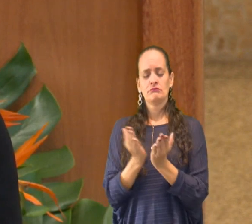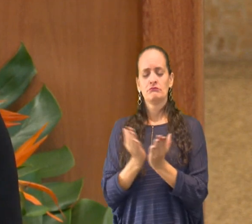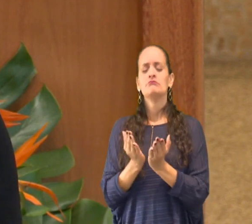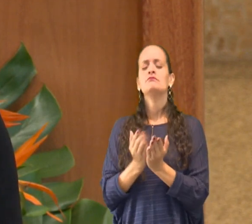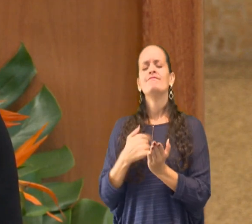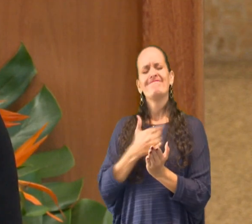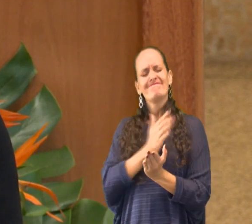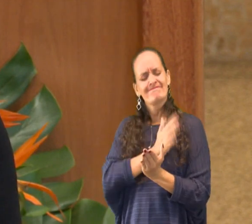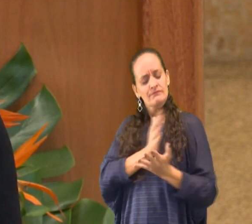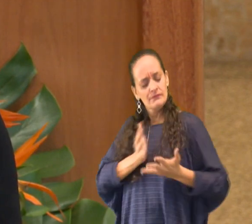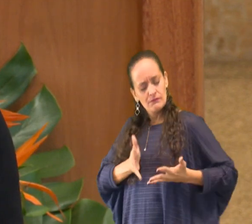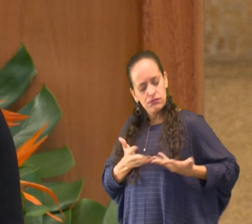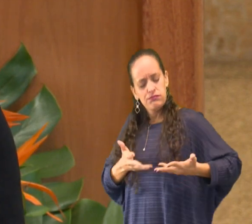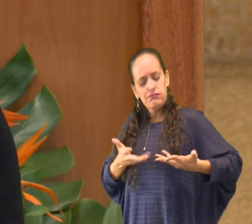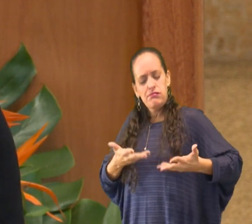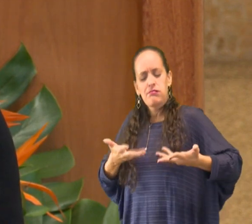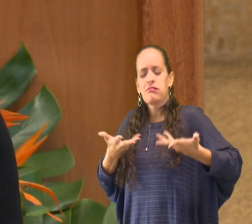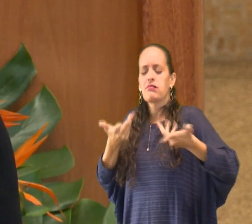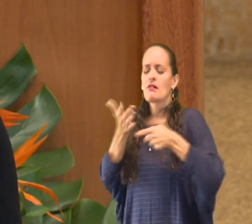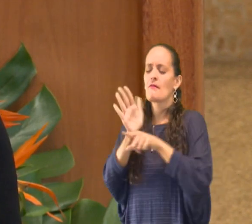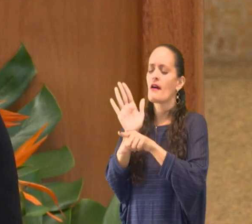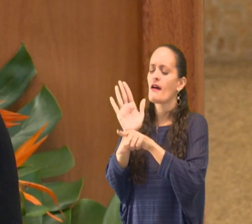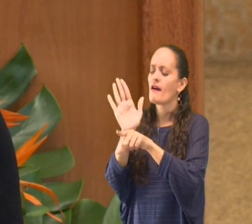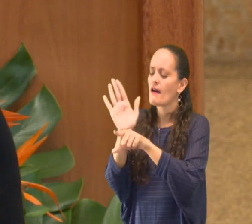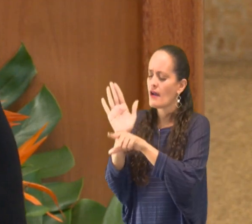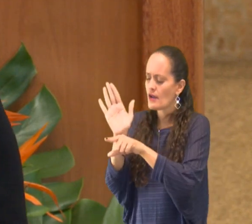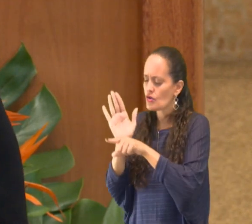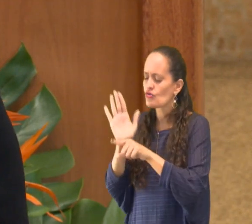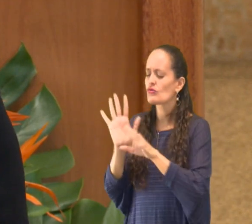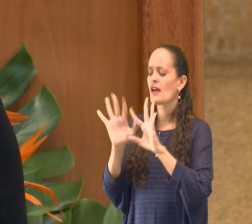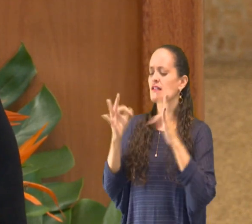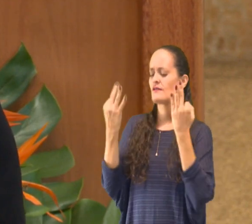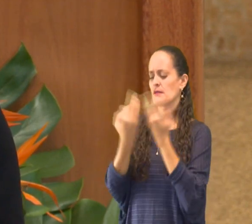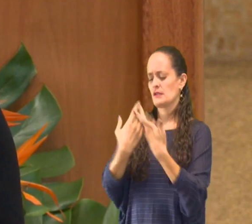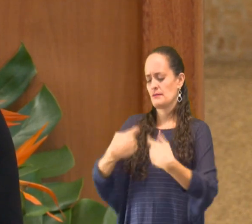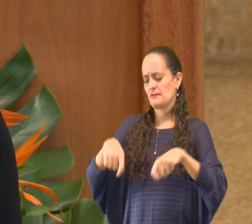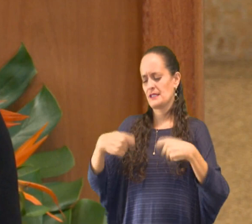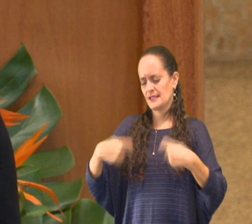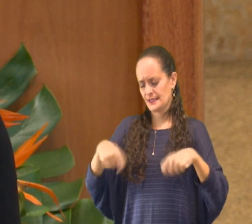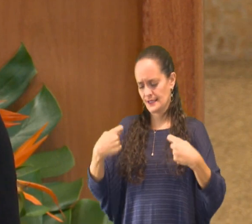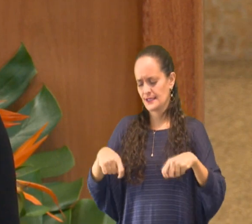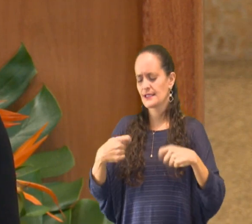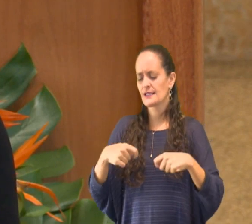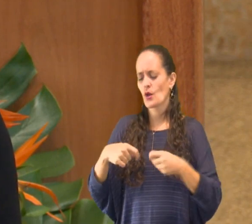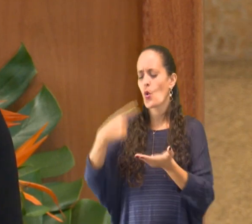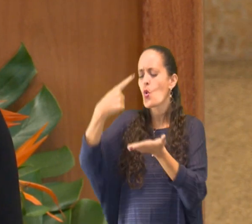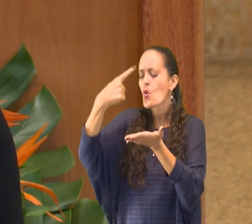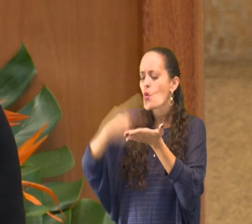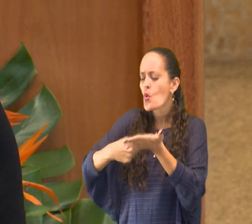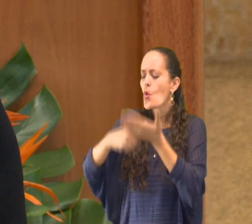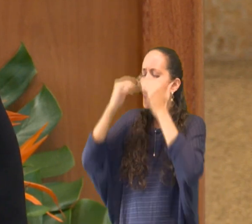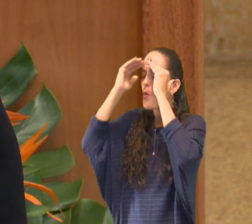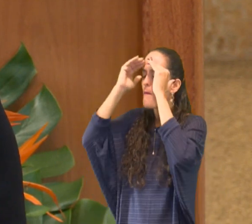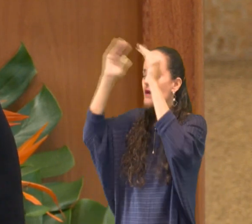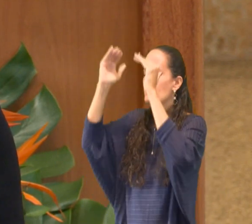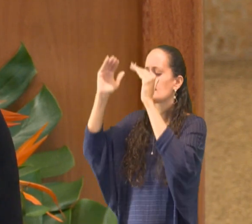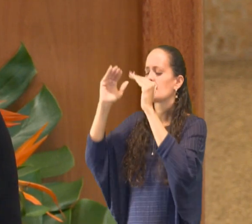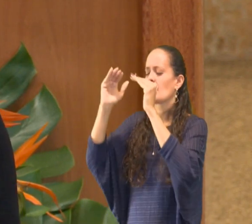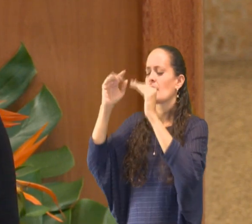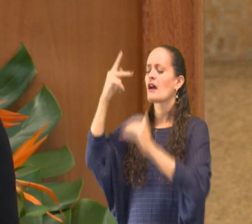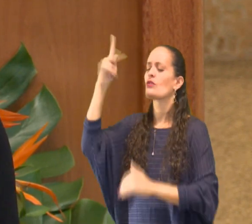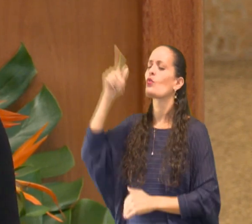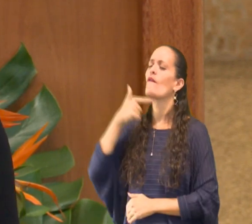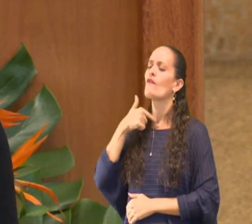mover nosso coração para ajudar aquelas famílias necessitadas, cumprindo assim o desejo do